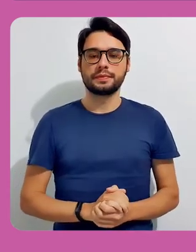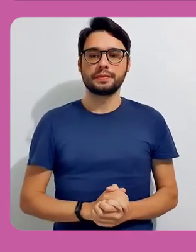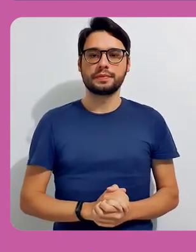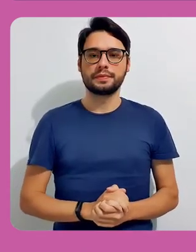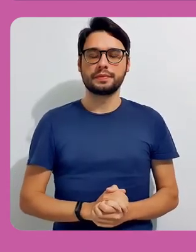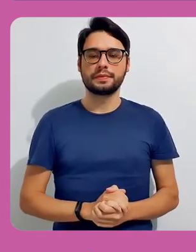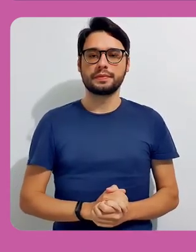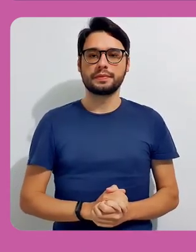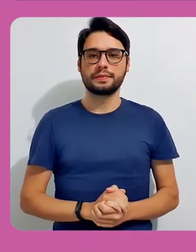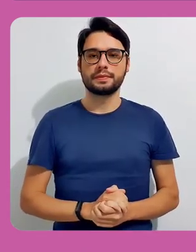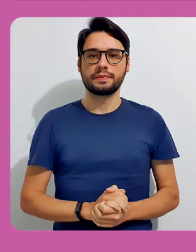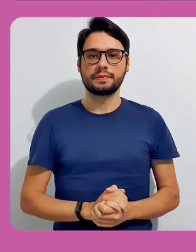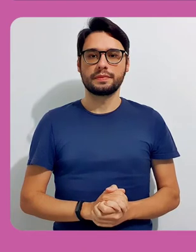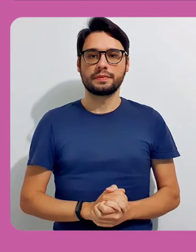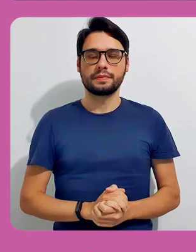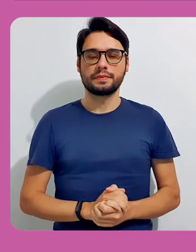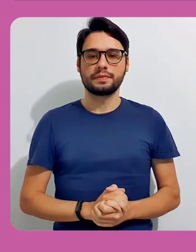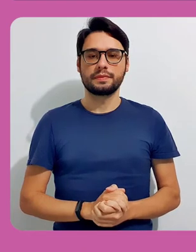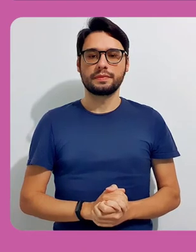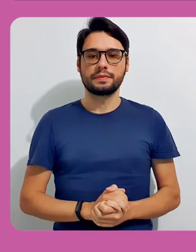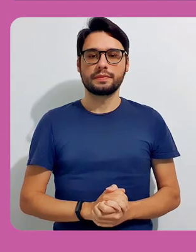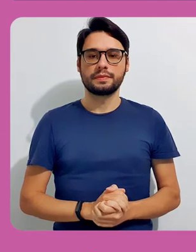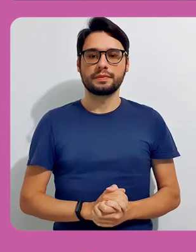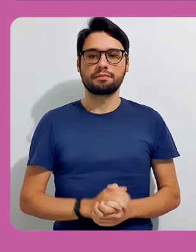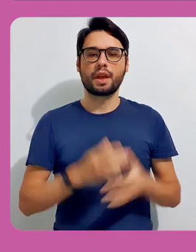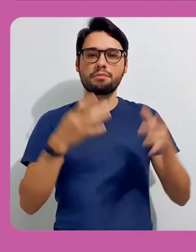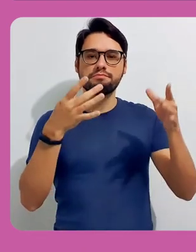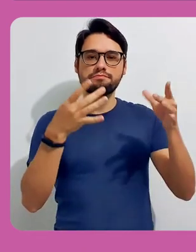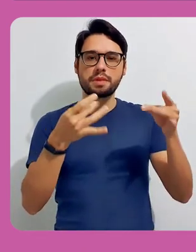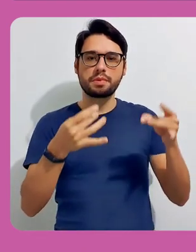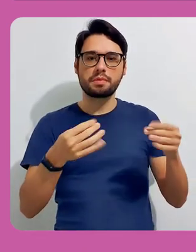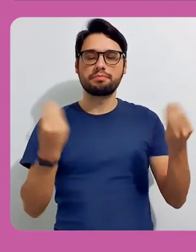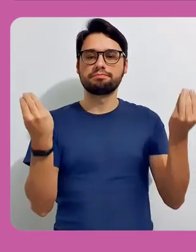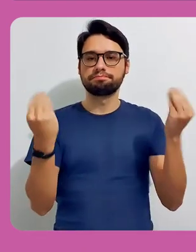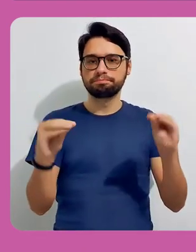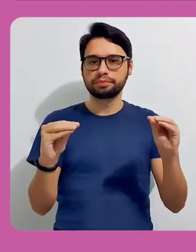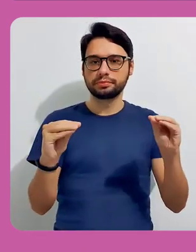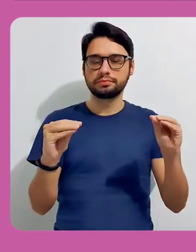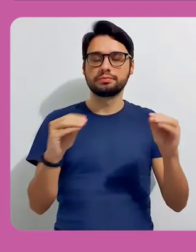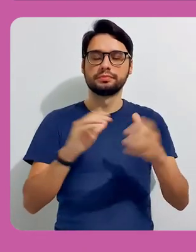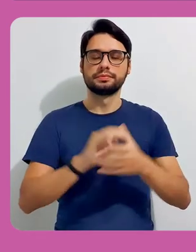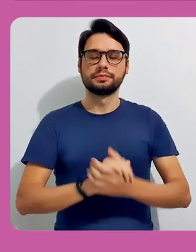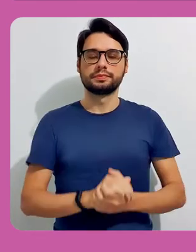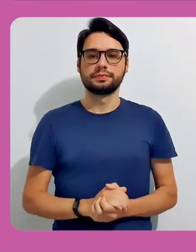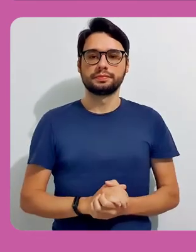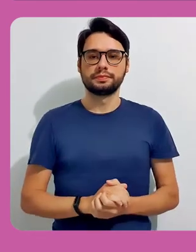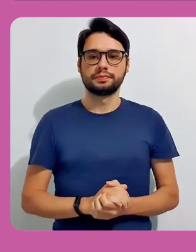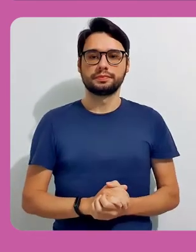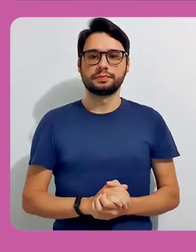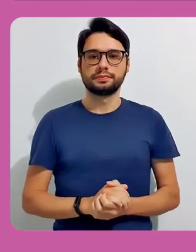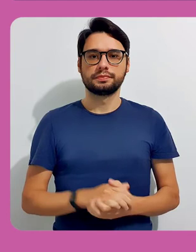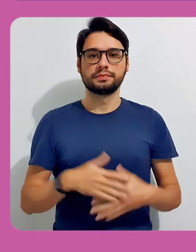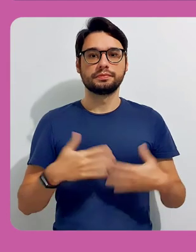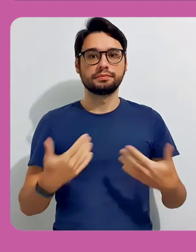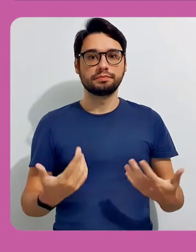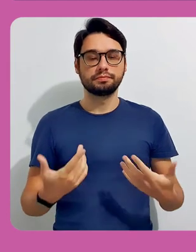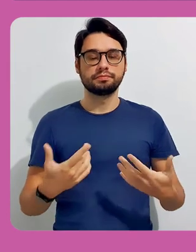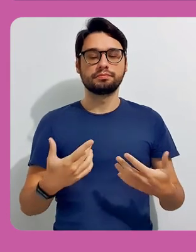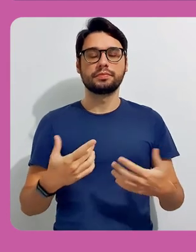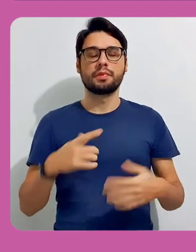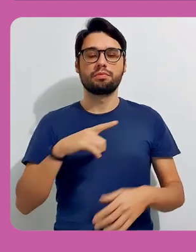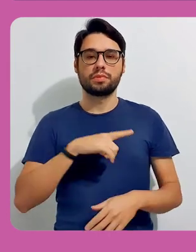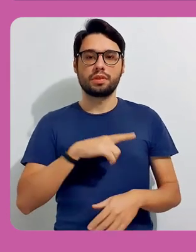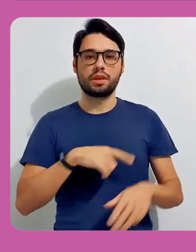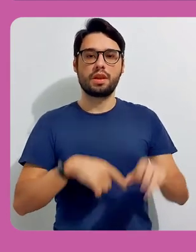e pronto e colocar descrição na página inicial e aqui eu vou